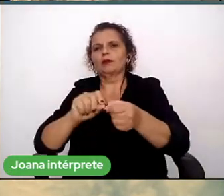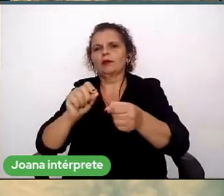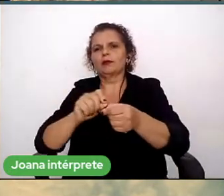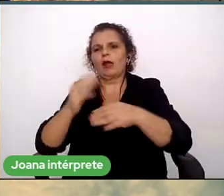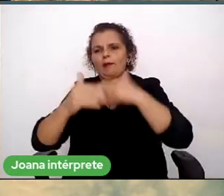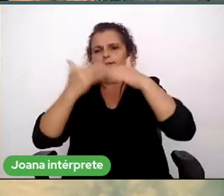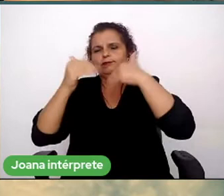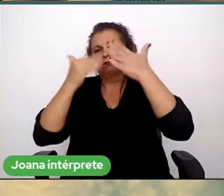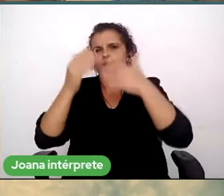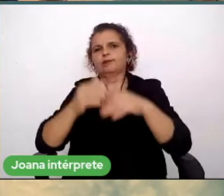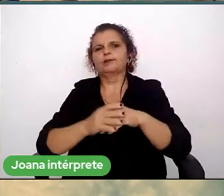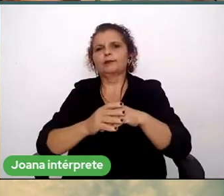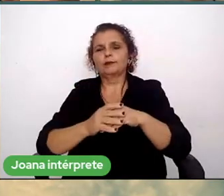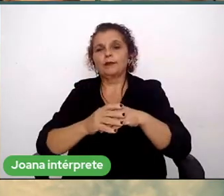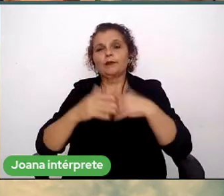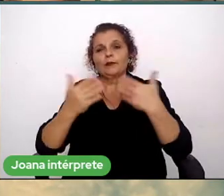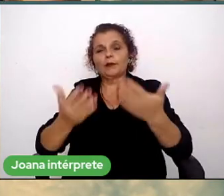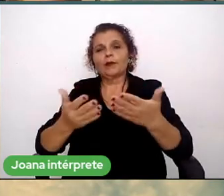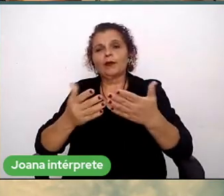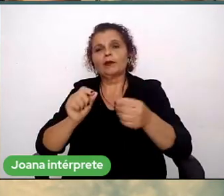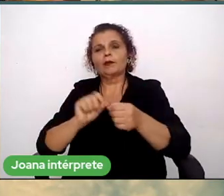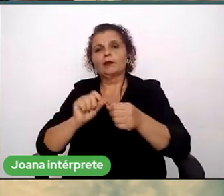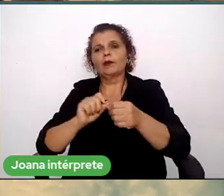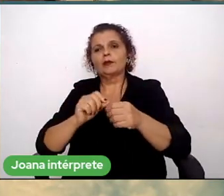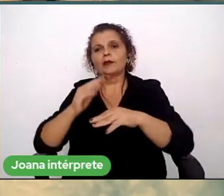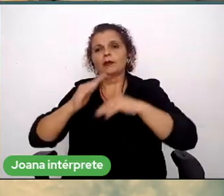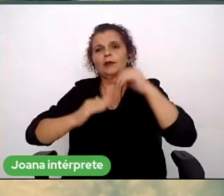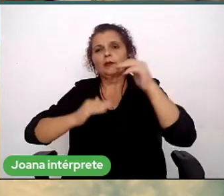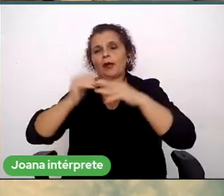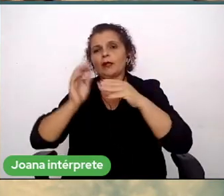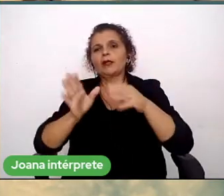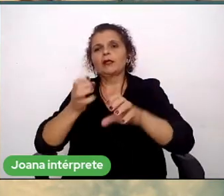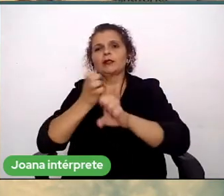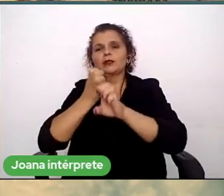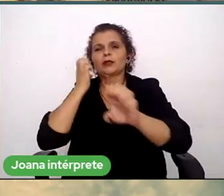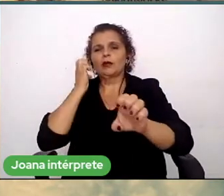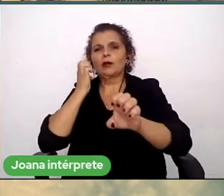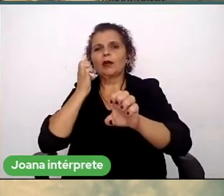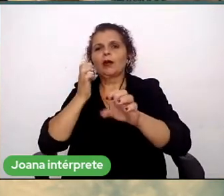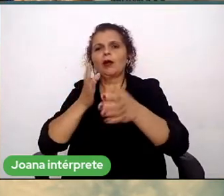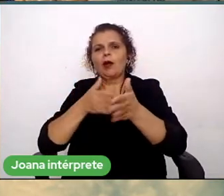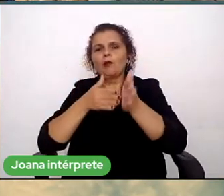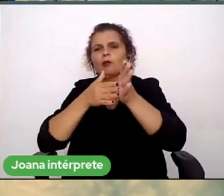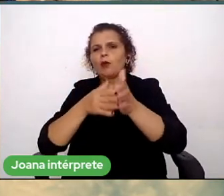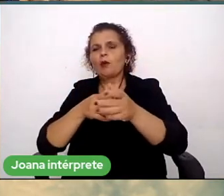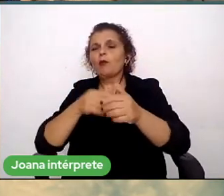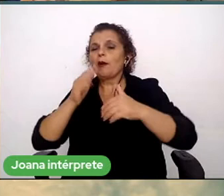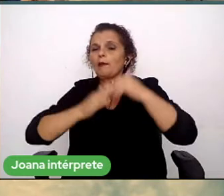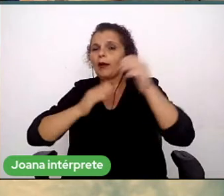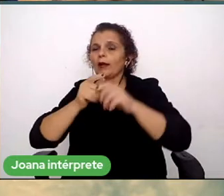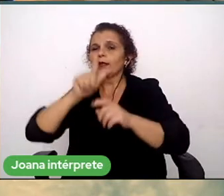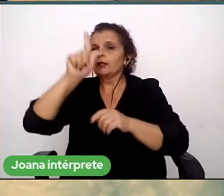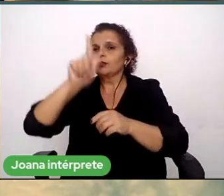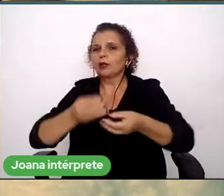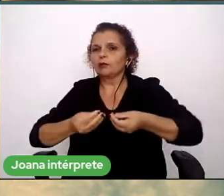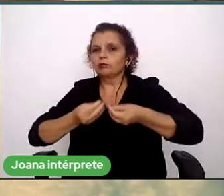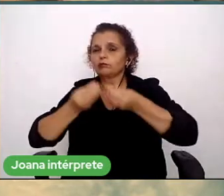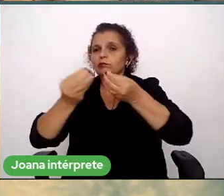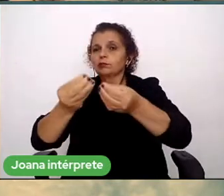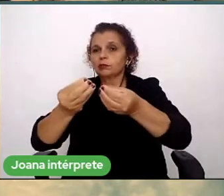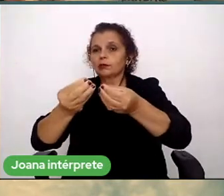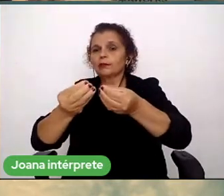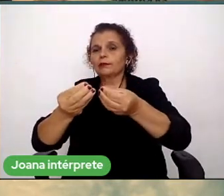desempenhar suas atividades tá então isso fecha as nossas práticas de Engenharia e com isso a gente já caminha para algumas práticas de gestão de entrega O